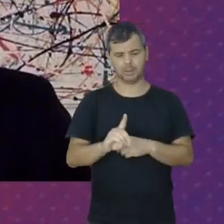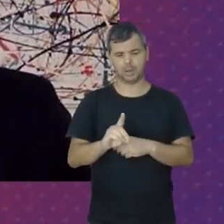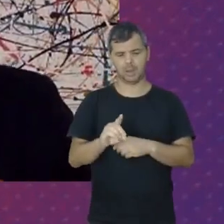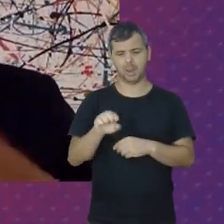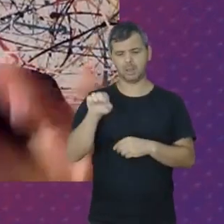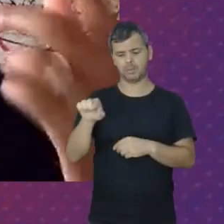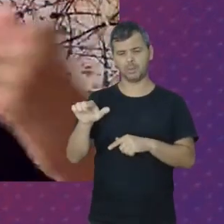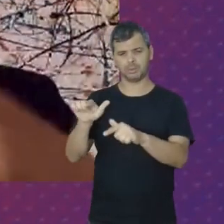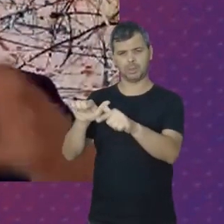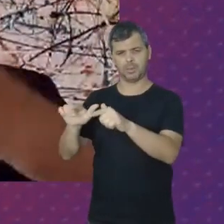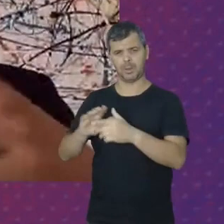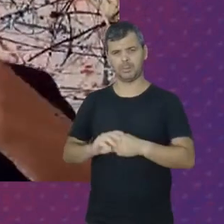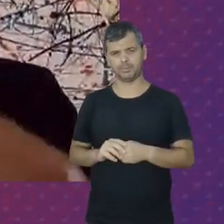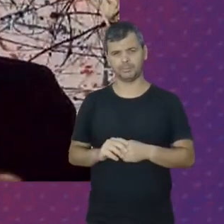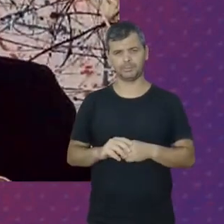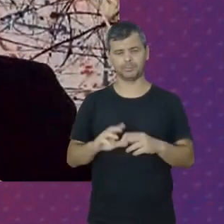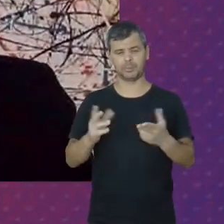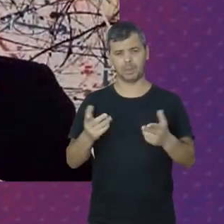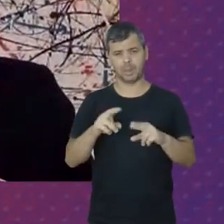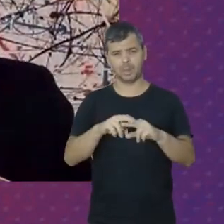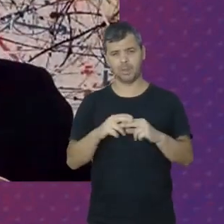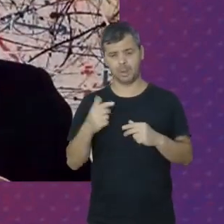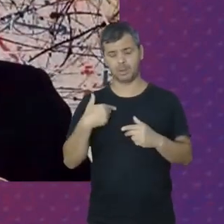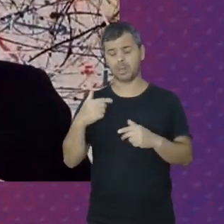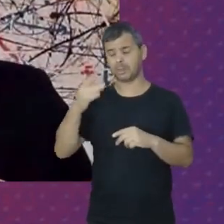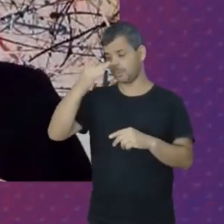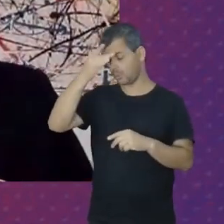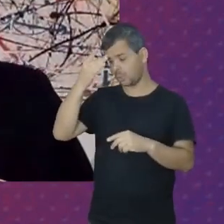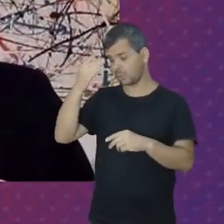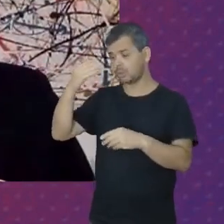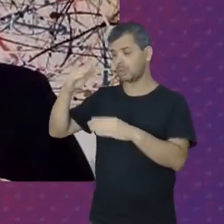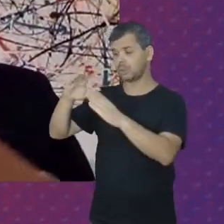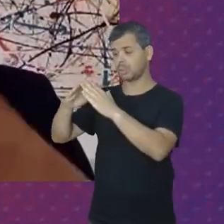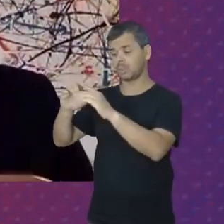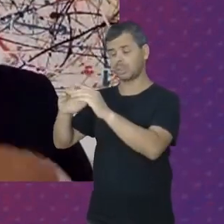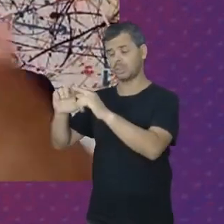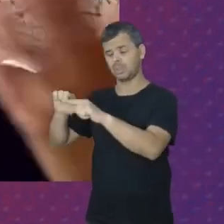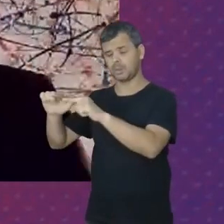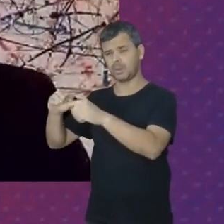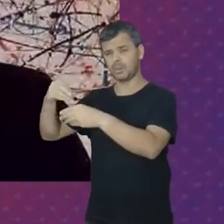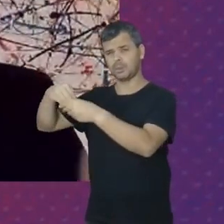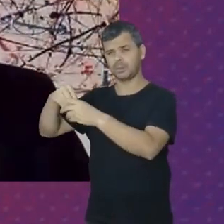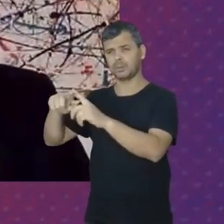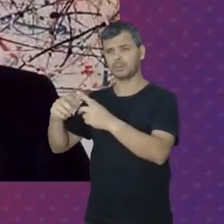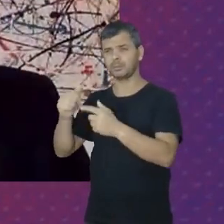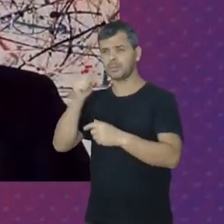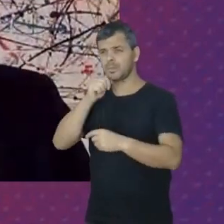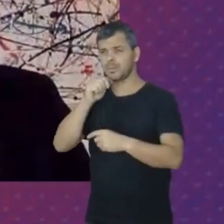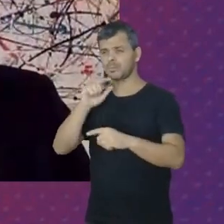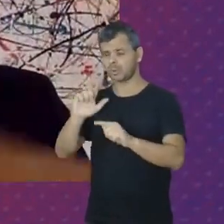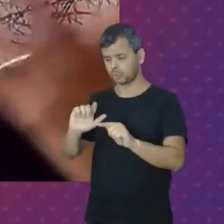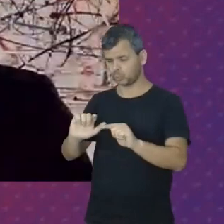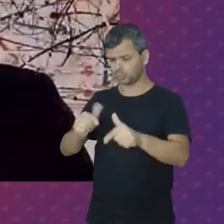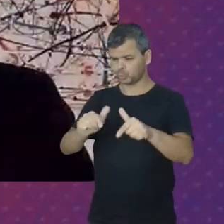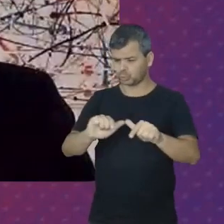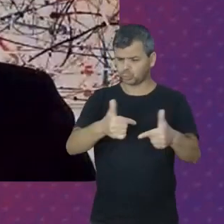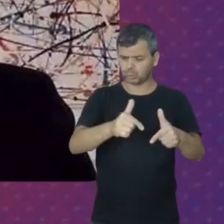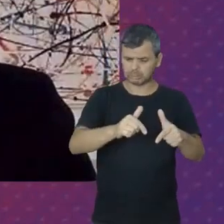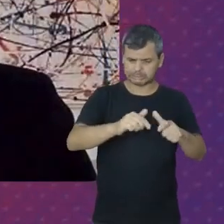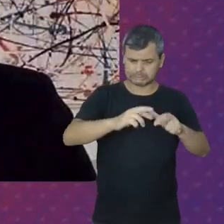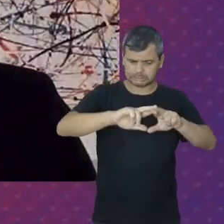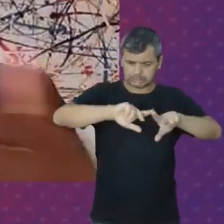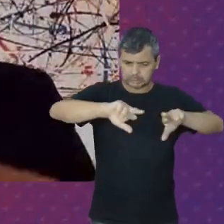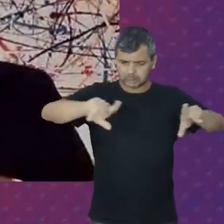essas trabalhadoras. É por isso que as trabalhadoras domésticas, que têm um acervo de lutas